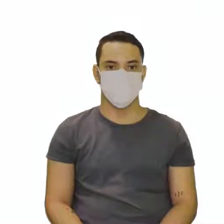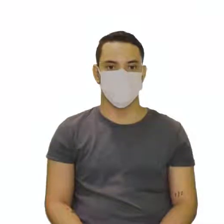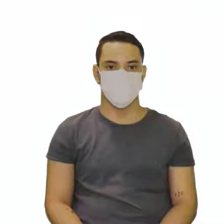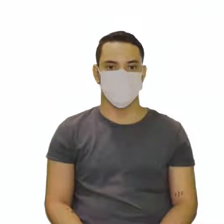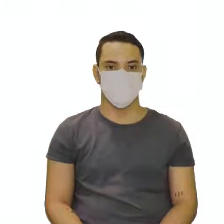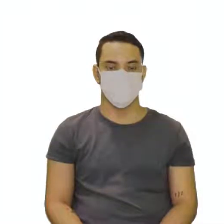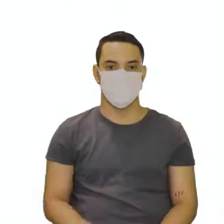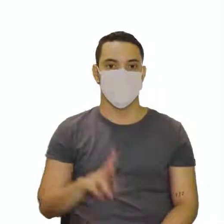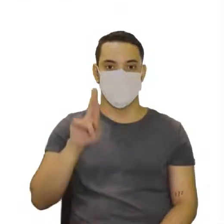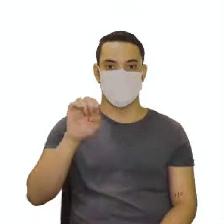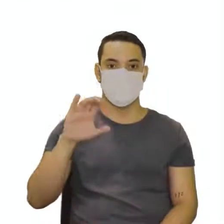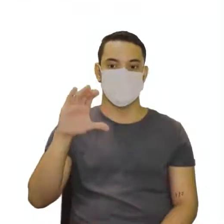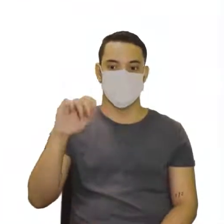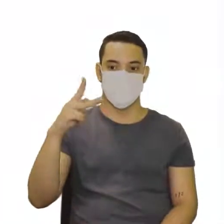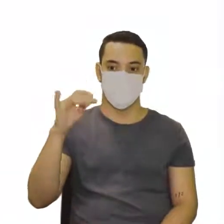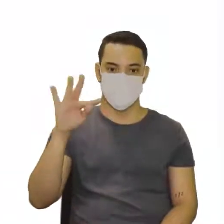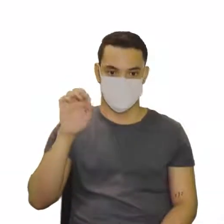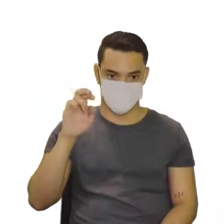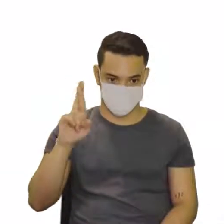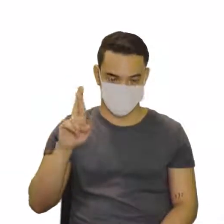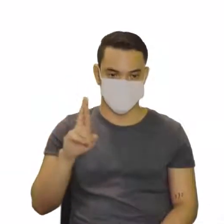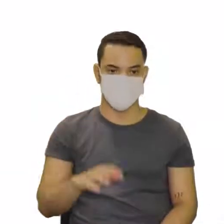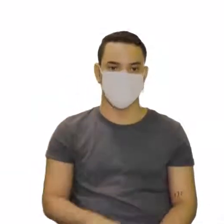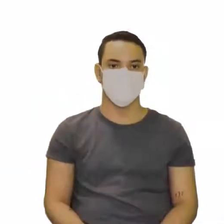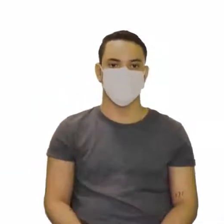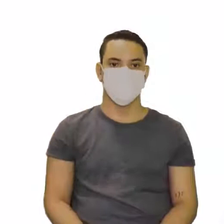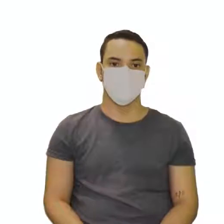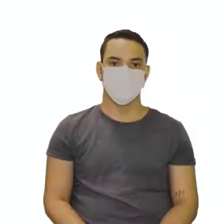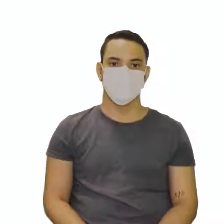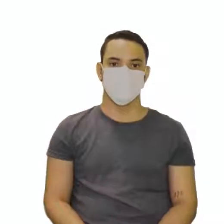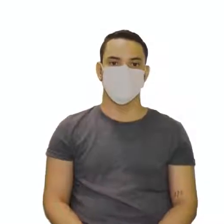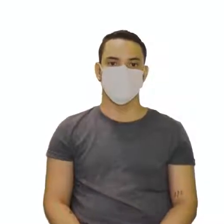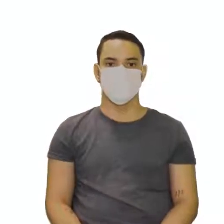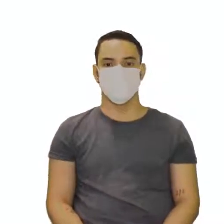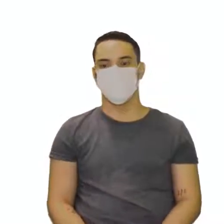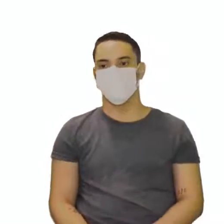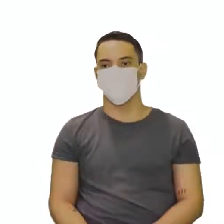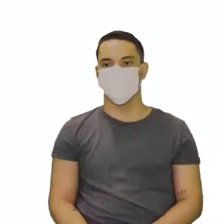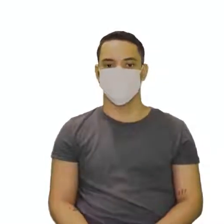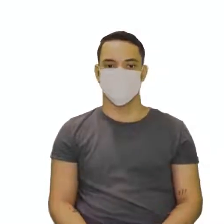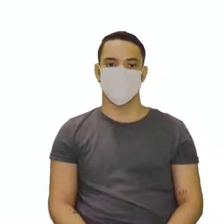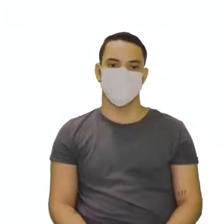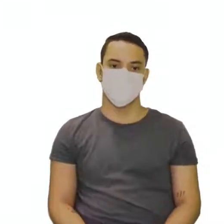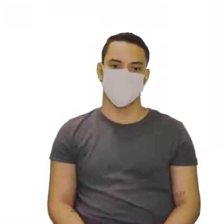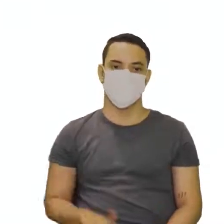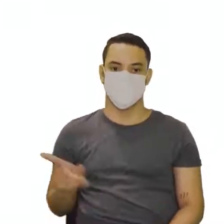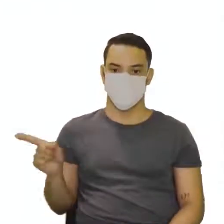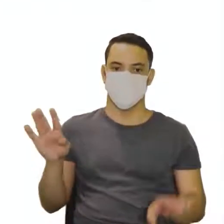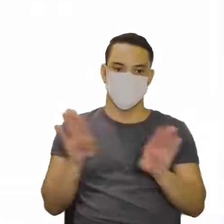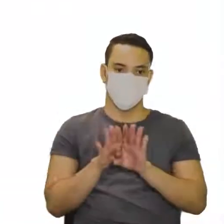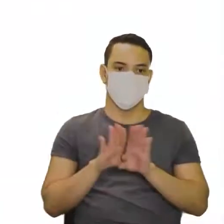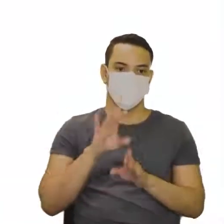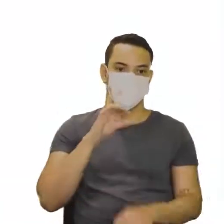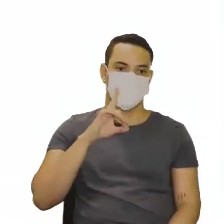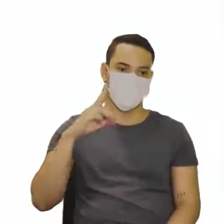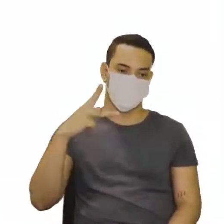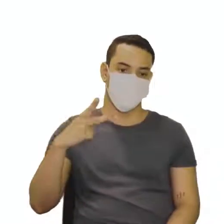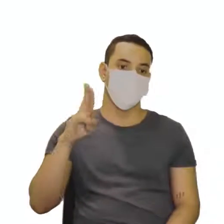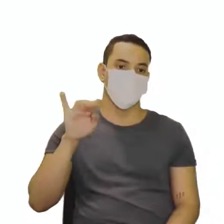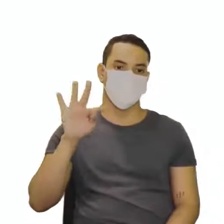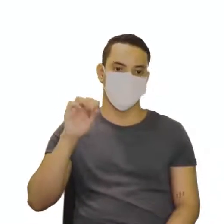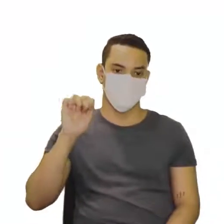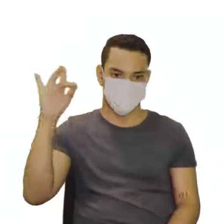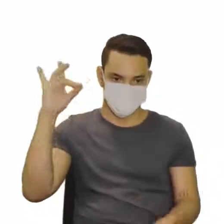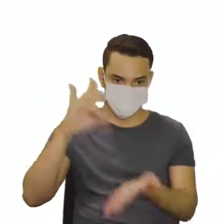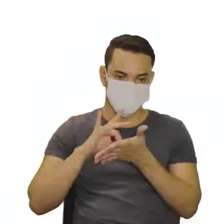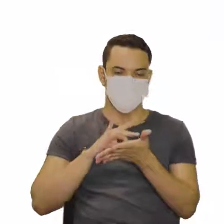Receptor, tá? Aqui nós temos, ó, nesse caso aqui, é a DDP útil